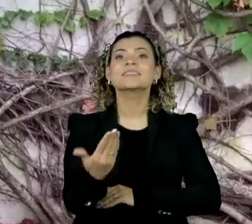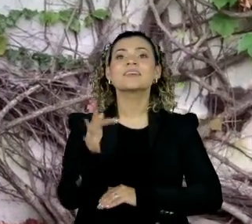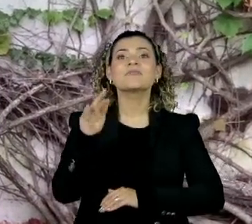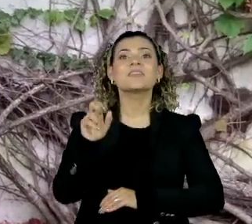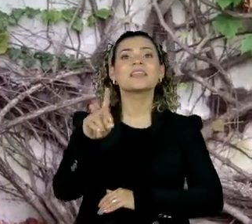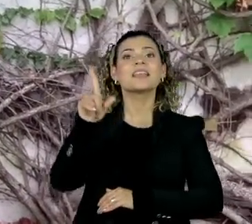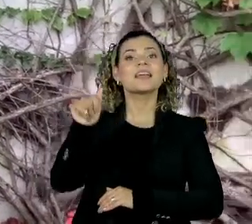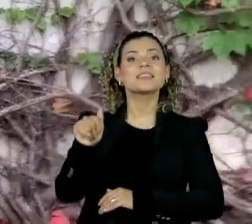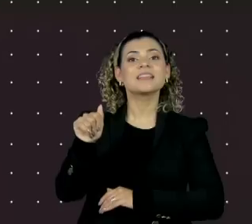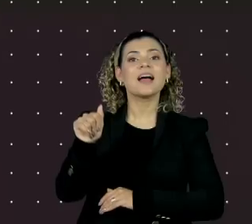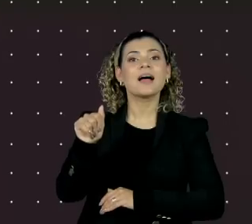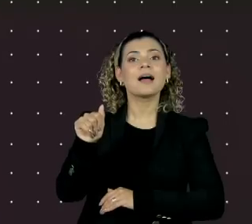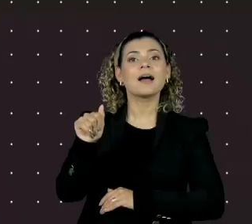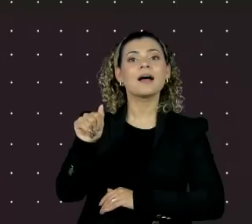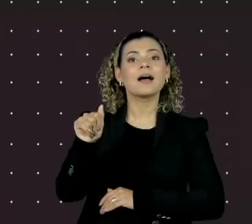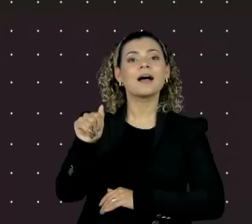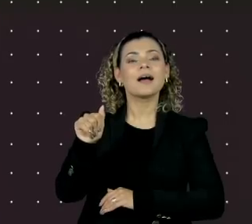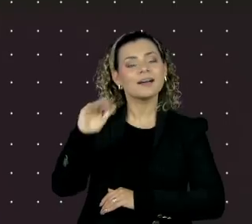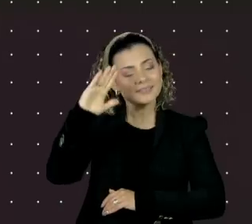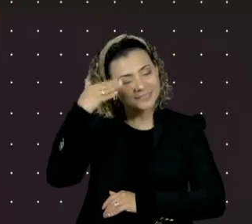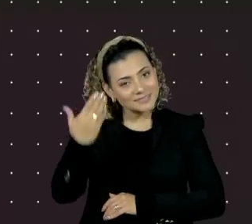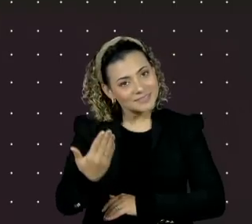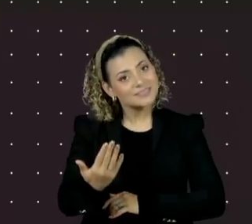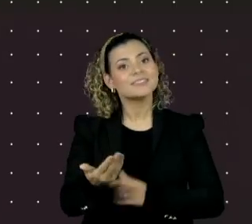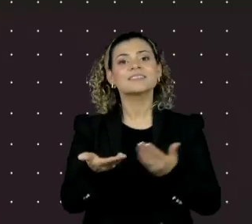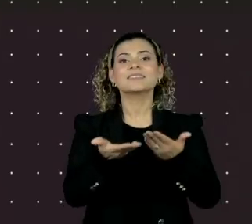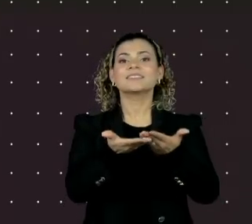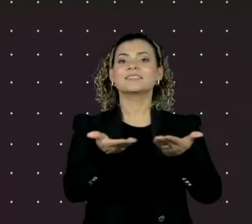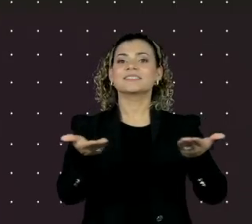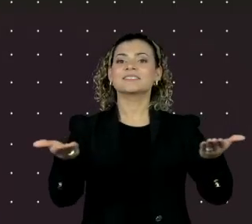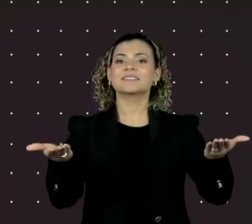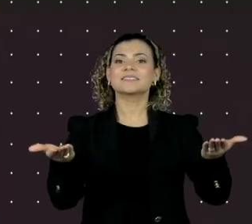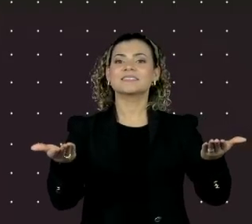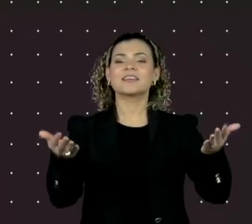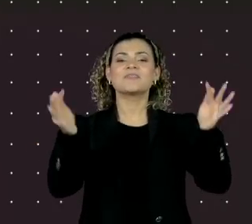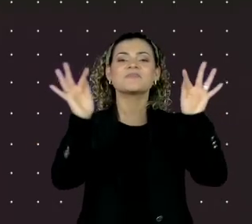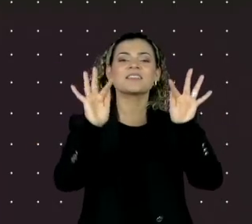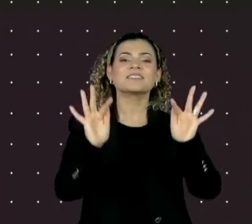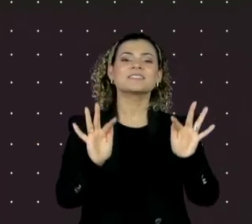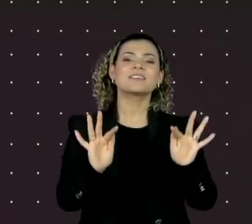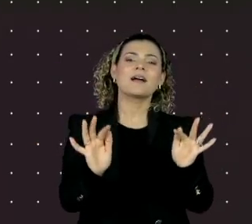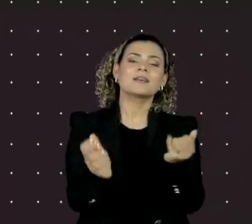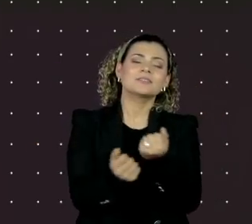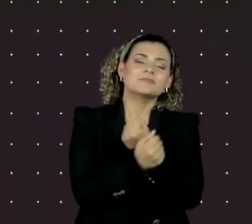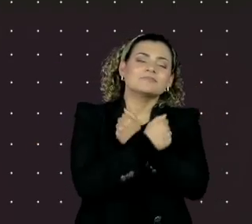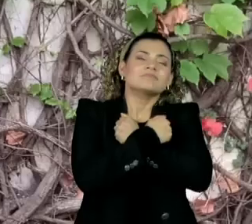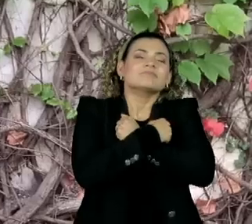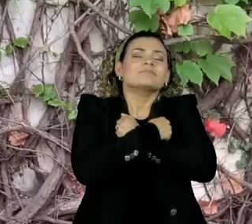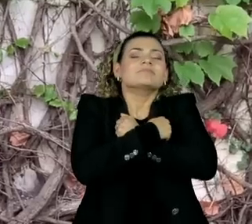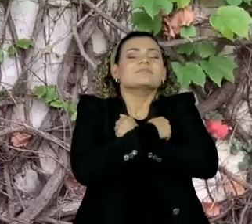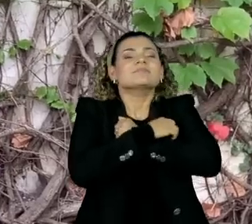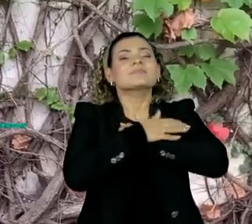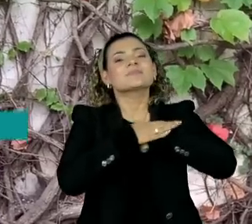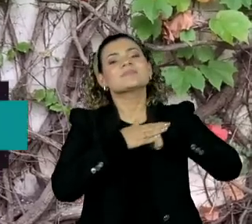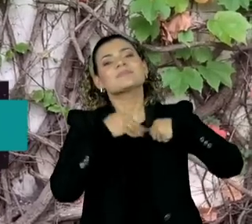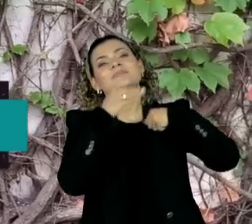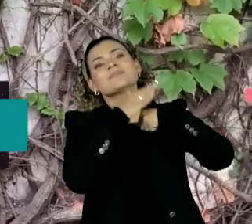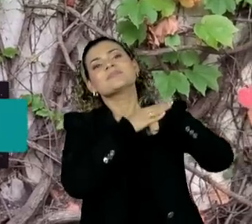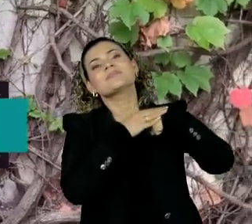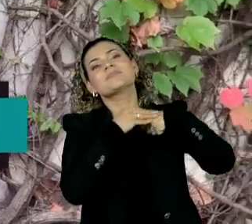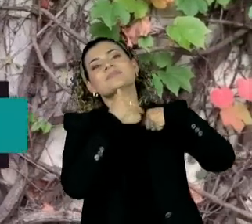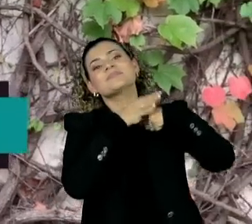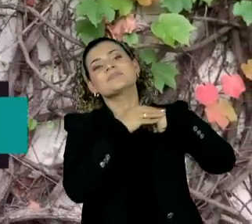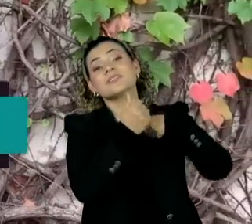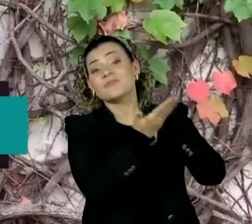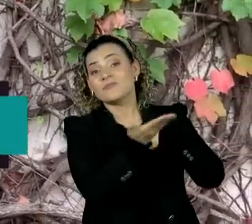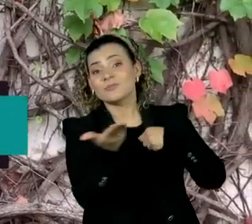Fernanda Coringa, que abraças com a felicidade, que abraça todas